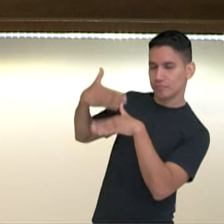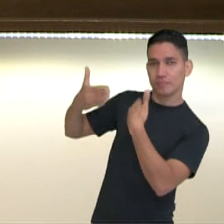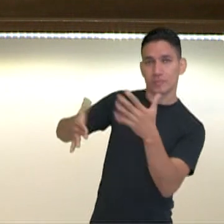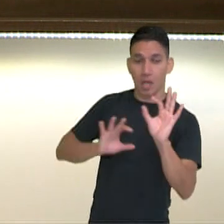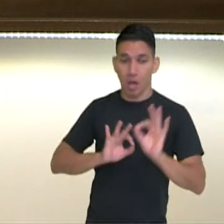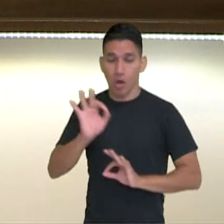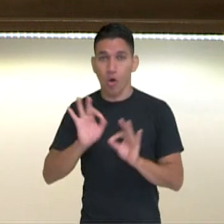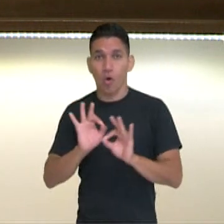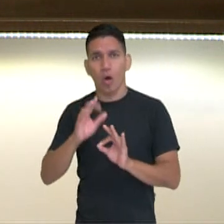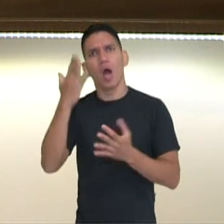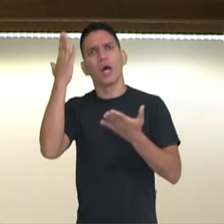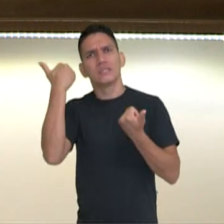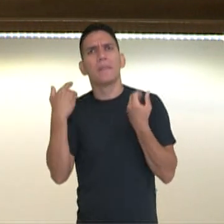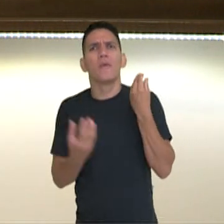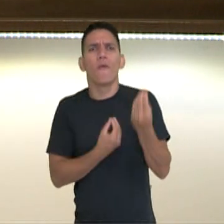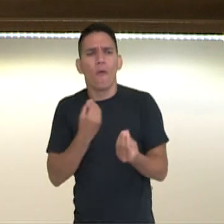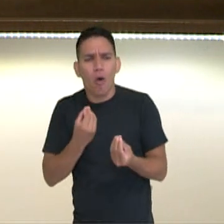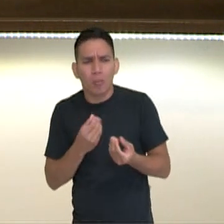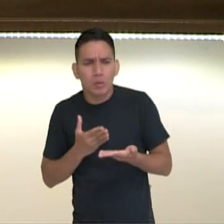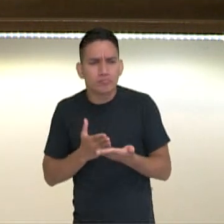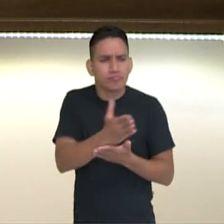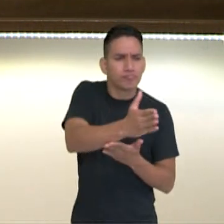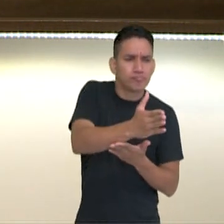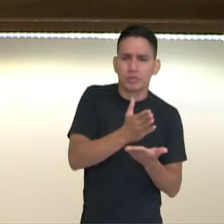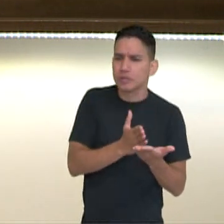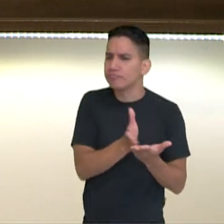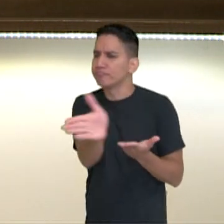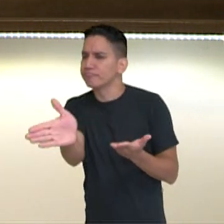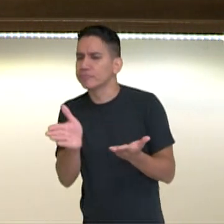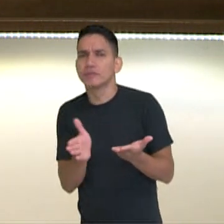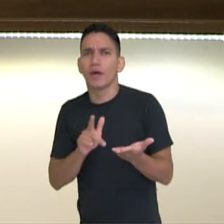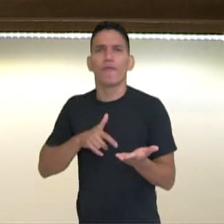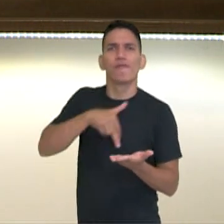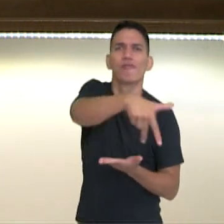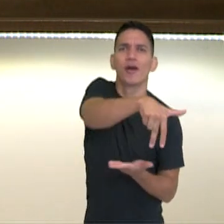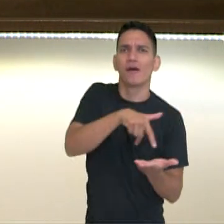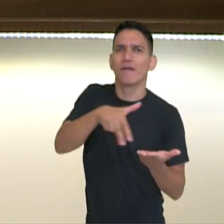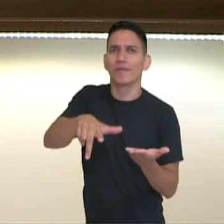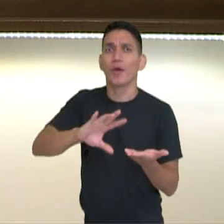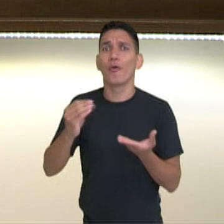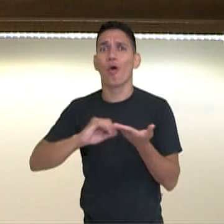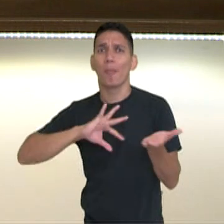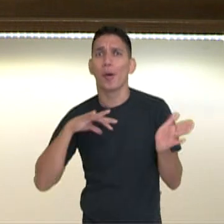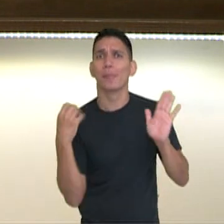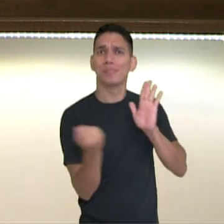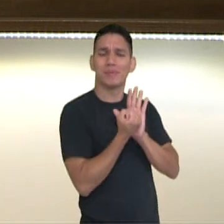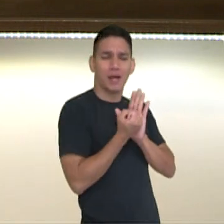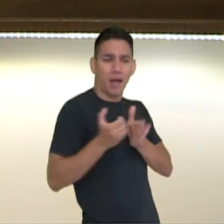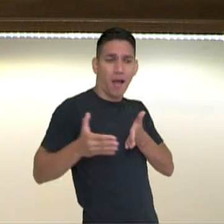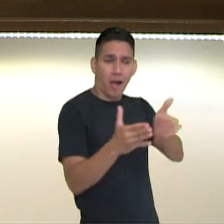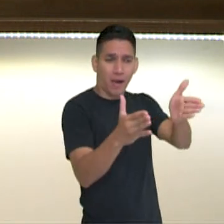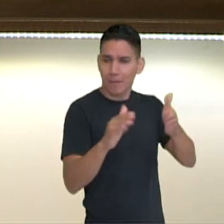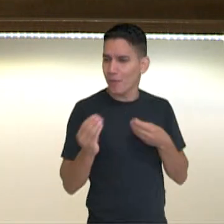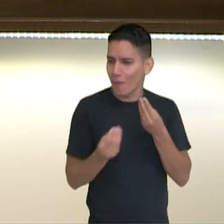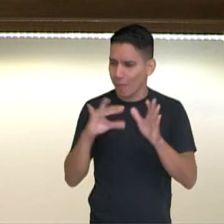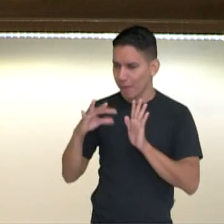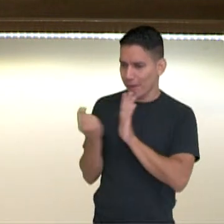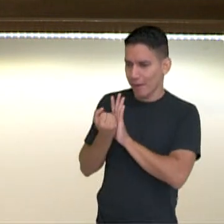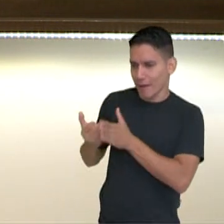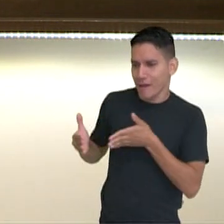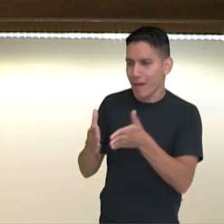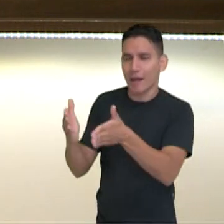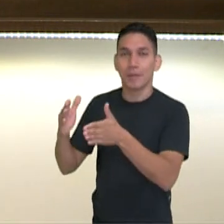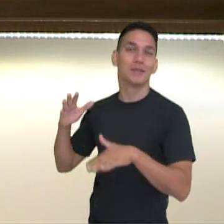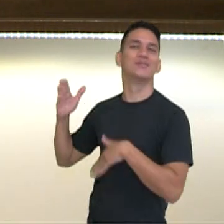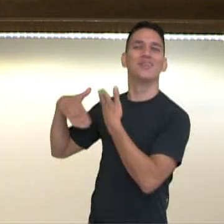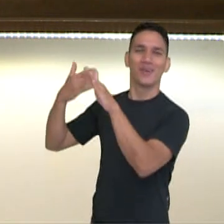no espaço geográfico, para se deslocar e marcar os caminhos, marcar esse deslocamento ao longo da